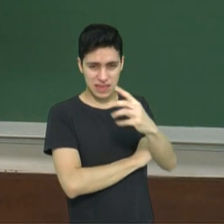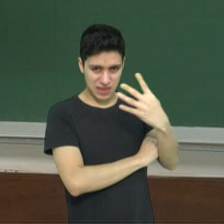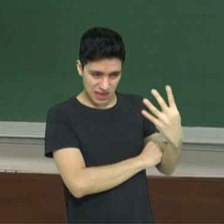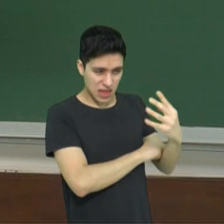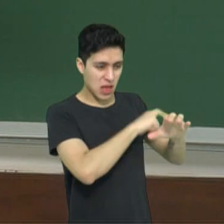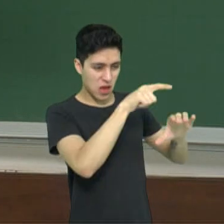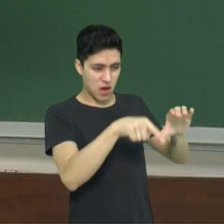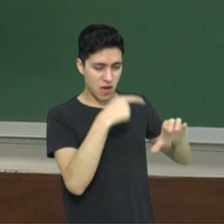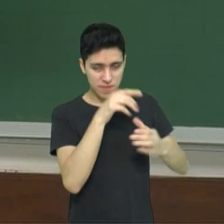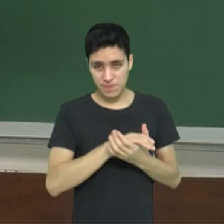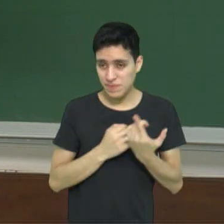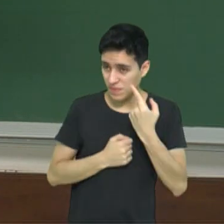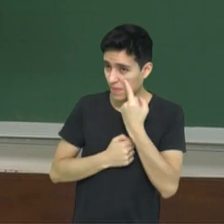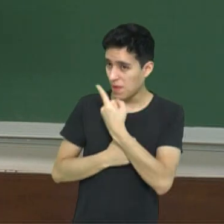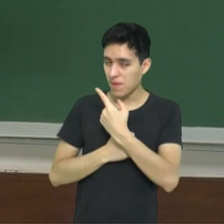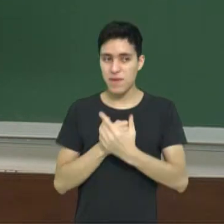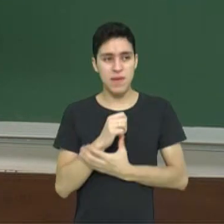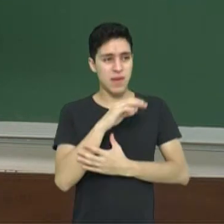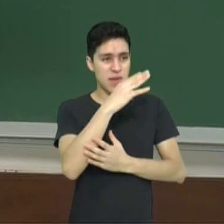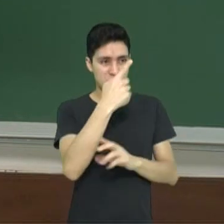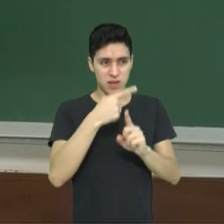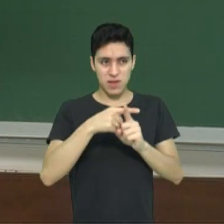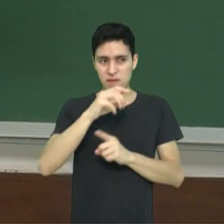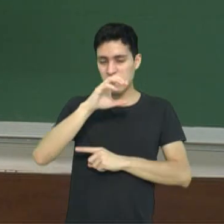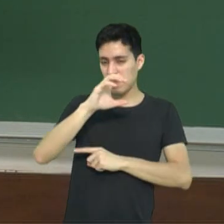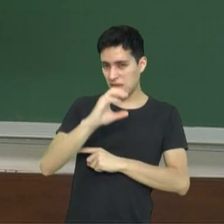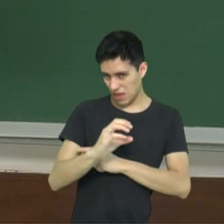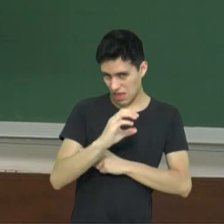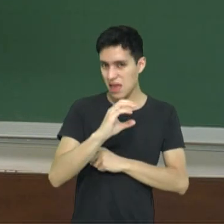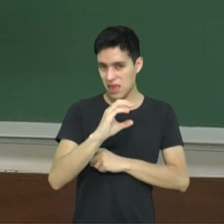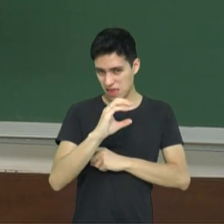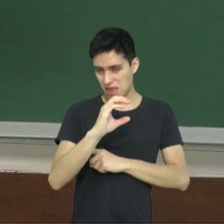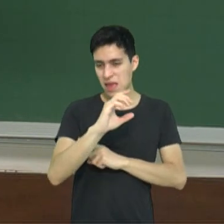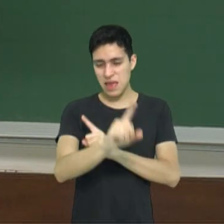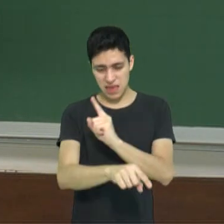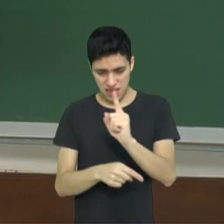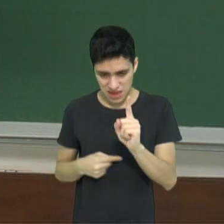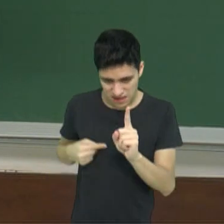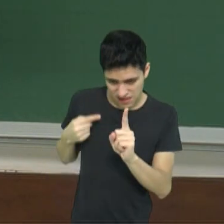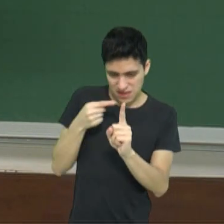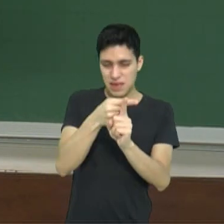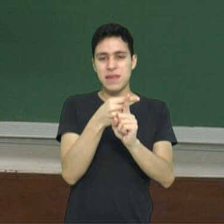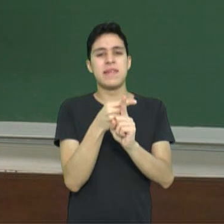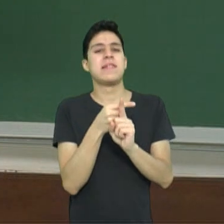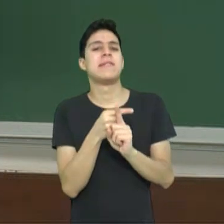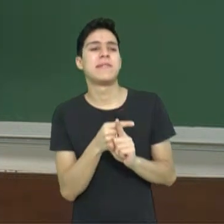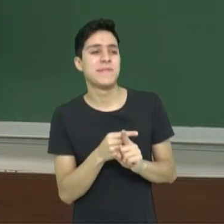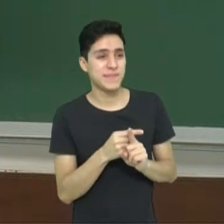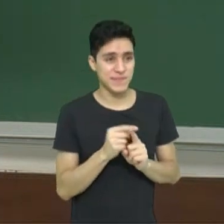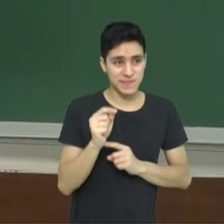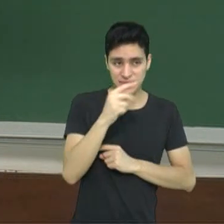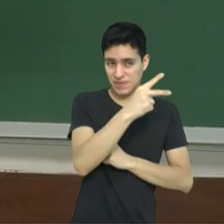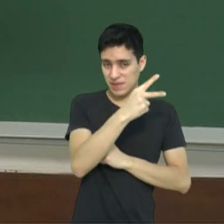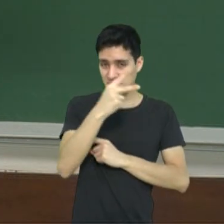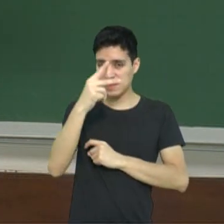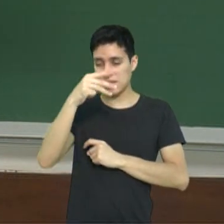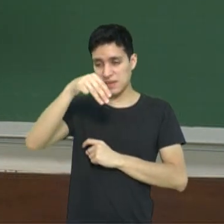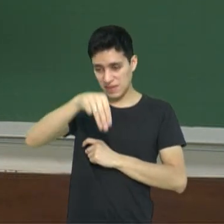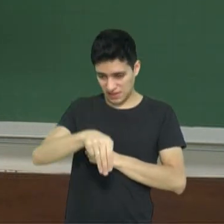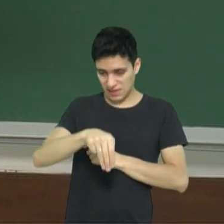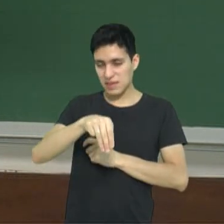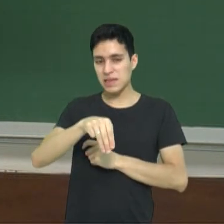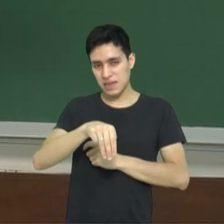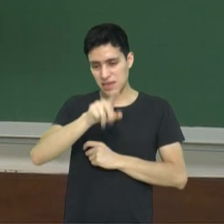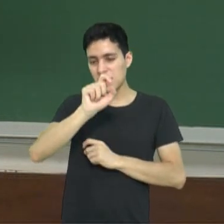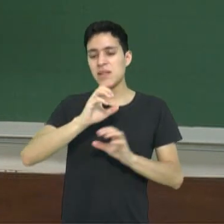ficar. 4 vezes C, que é o número de carros, juntando, então é quantia de mais. 2 vezes M,